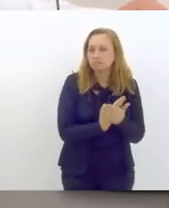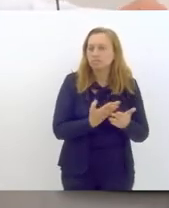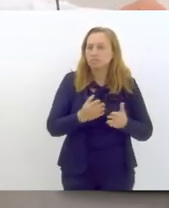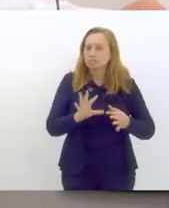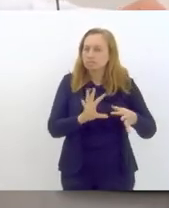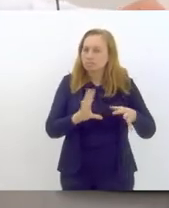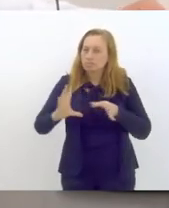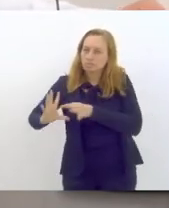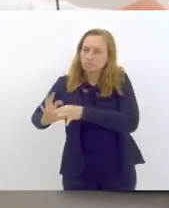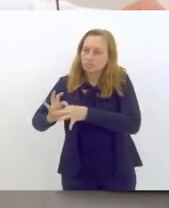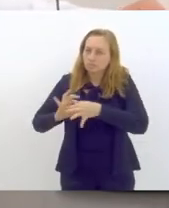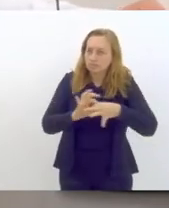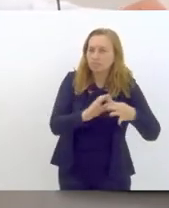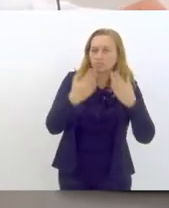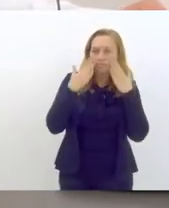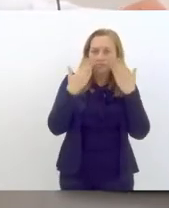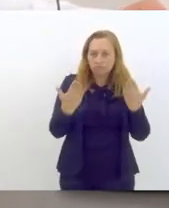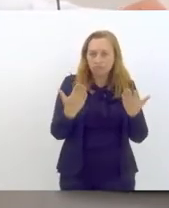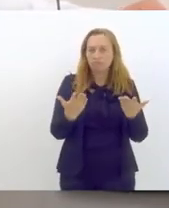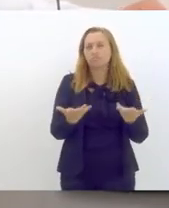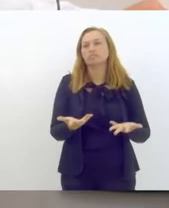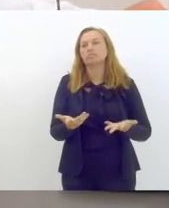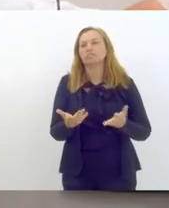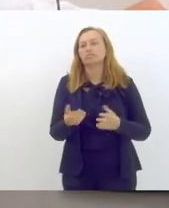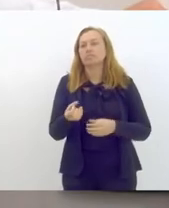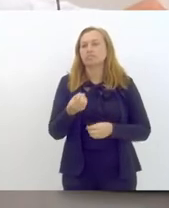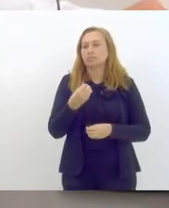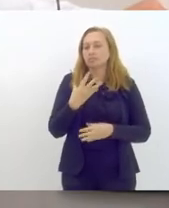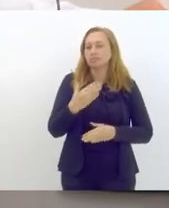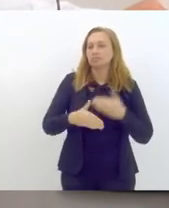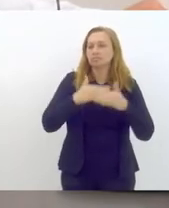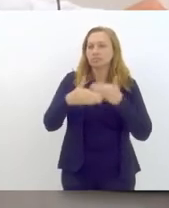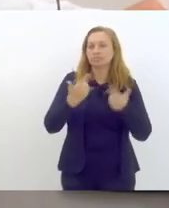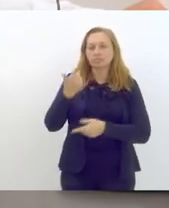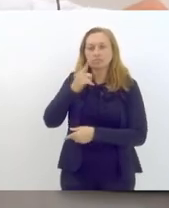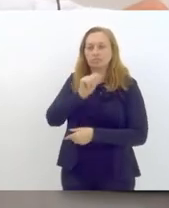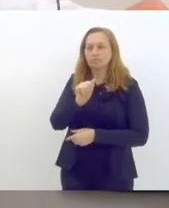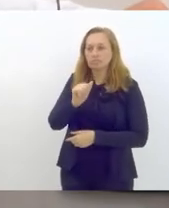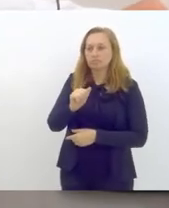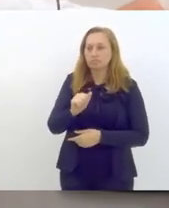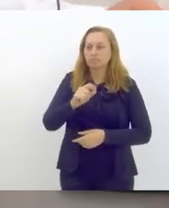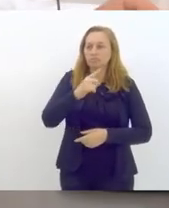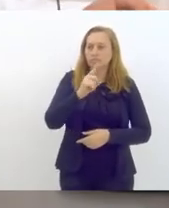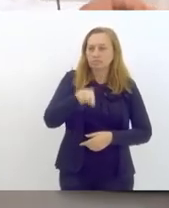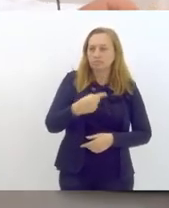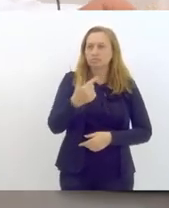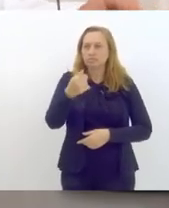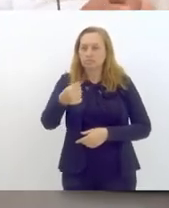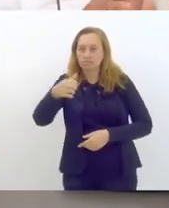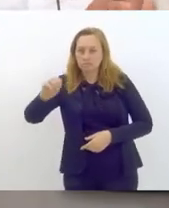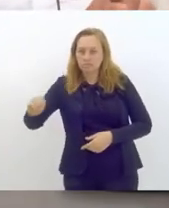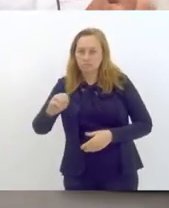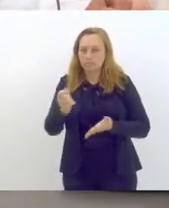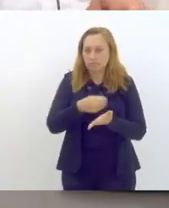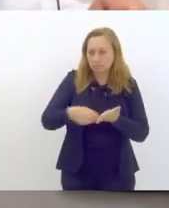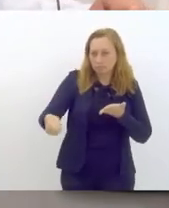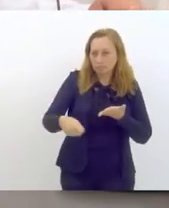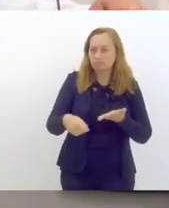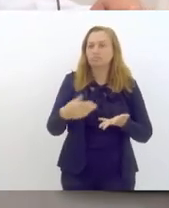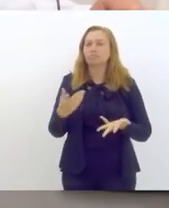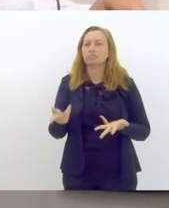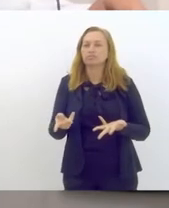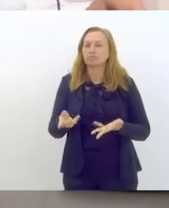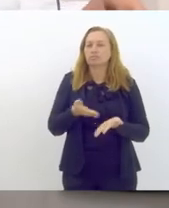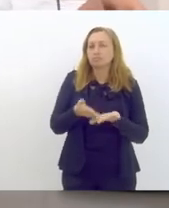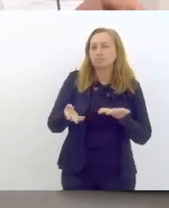linha que a gente apresentou. Felizmente, nós tivemos uma adesão muito boa e foi assim que nós conseguimos as nossas 1.700 assinaturas. Agora eu vou começar a justificar e